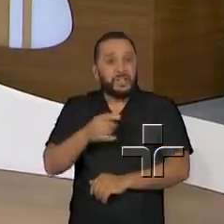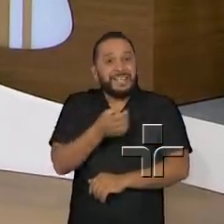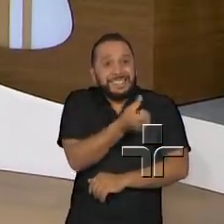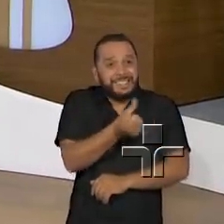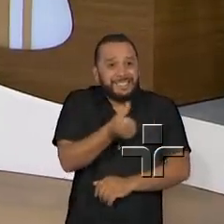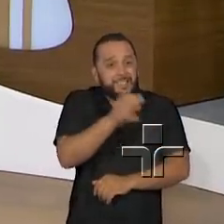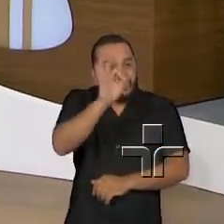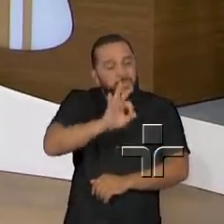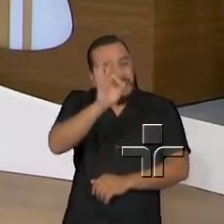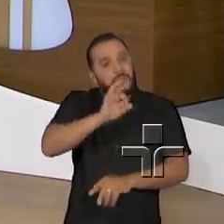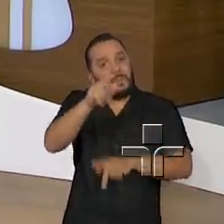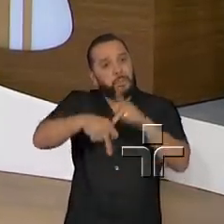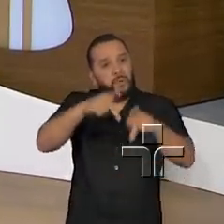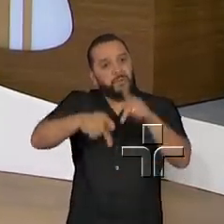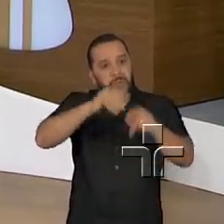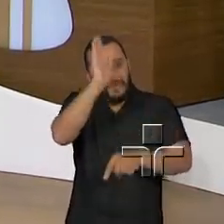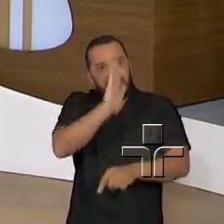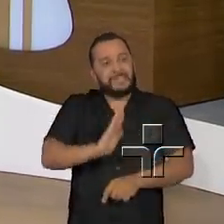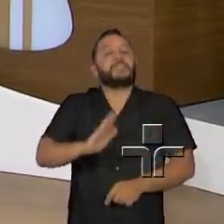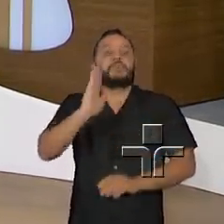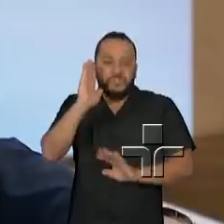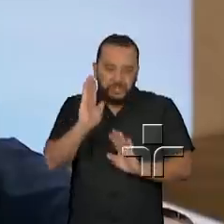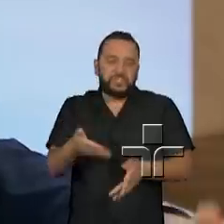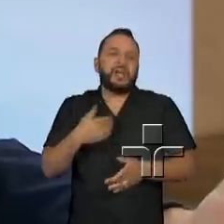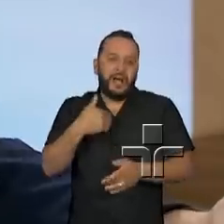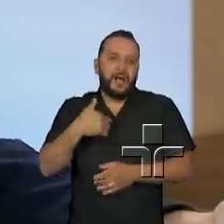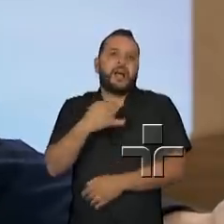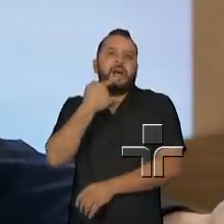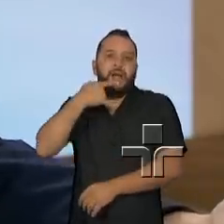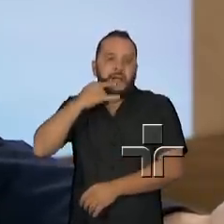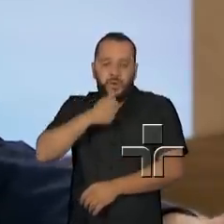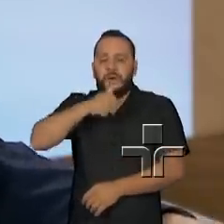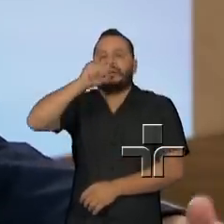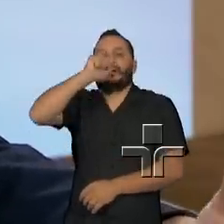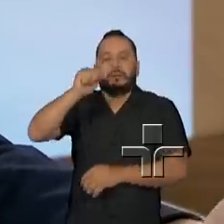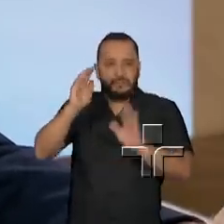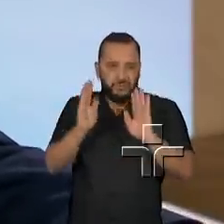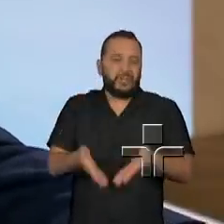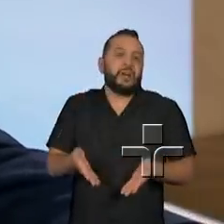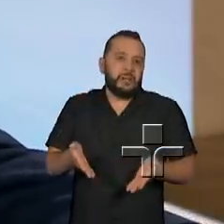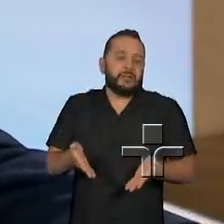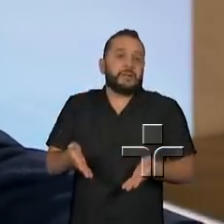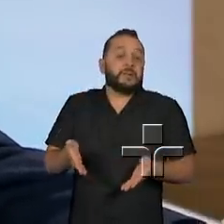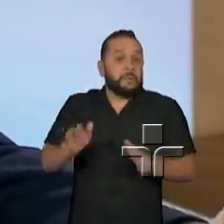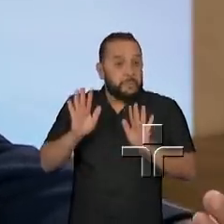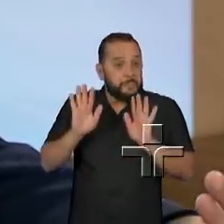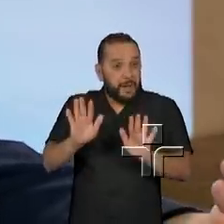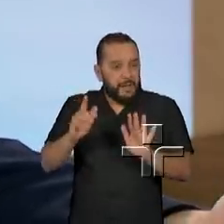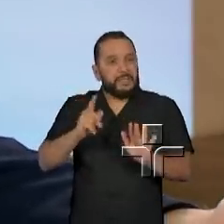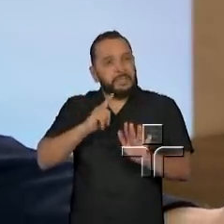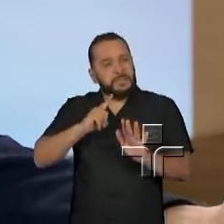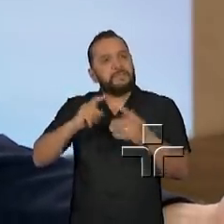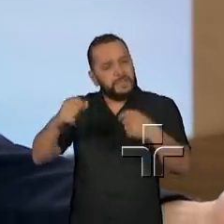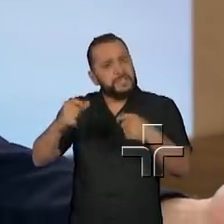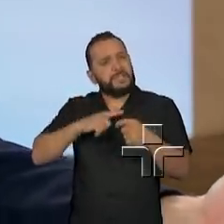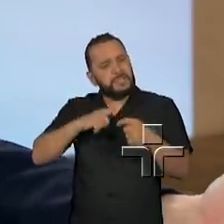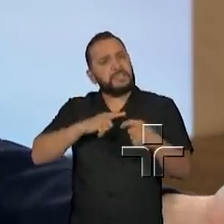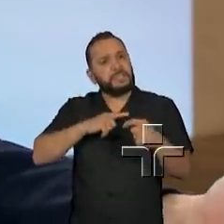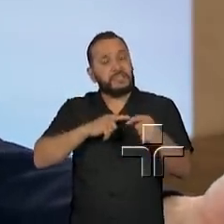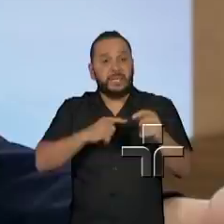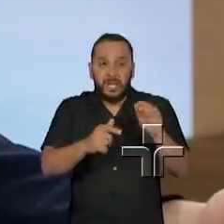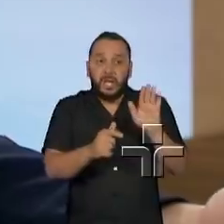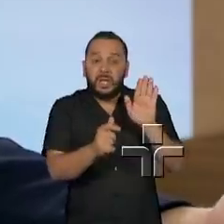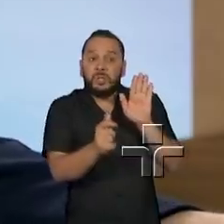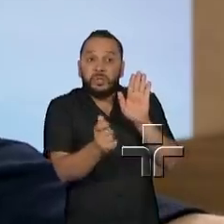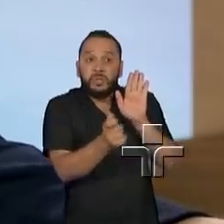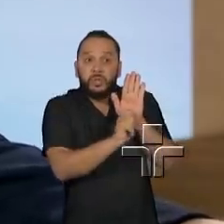nós tornemos o álcool ilegal, estou defendendo que nós sejamos equânimes, que nós tenhamos isonomia, que as substâncias sejam reguladas de acordo com o seu potencial